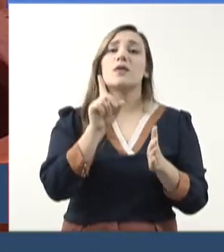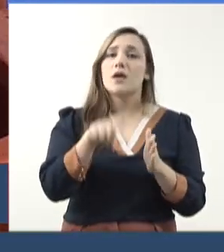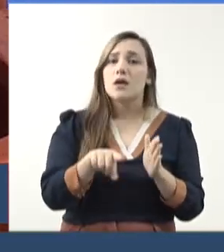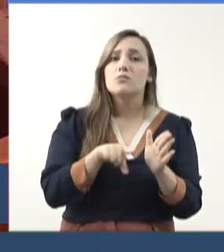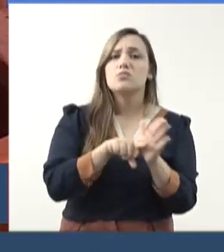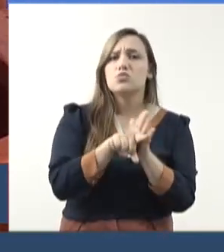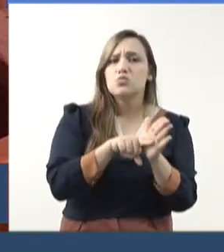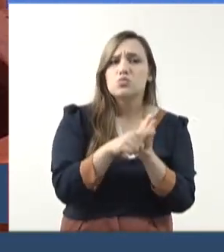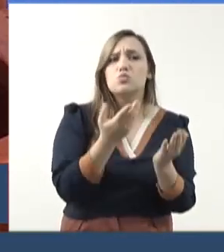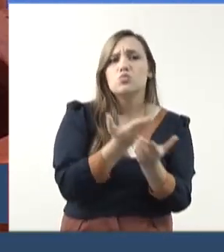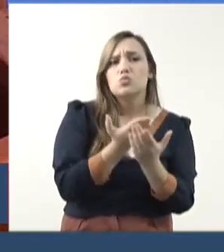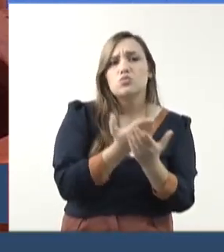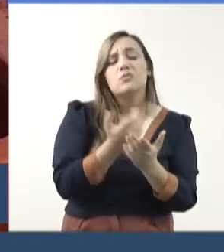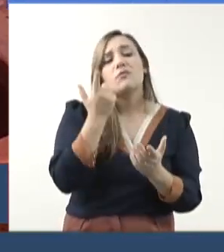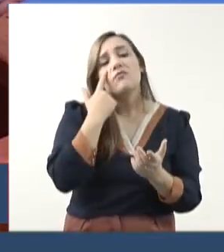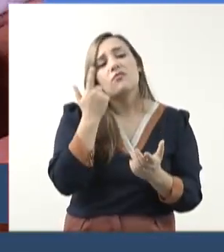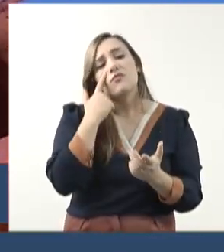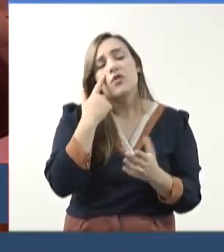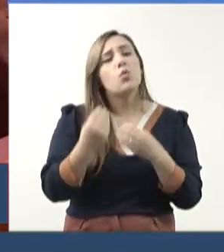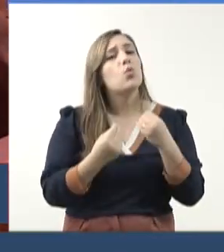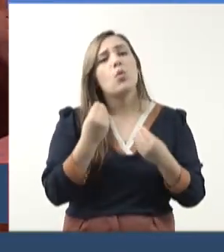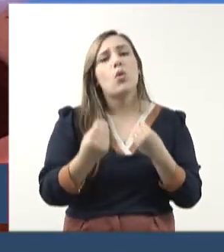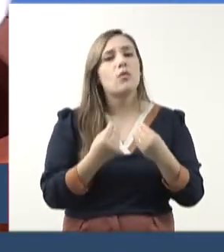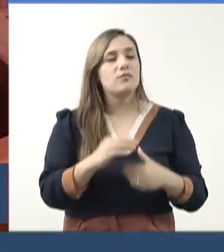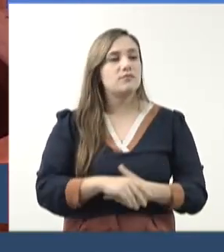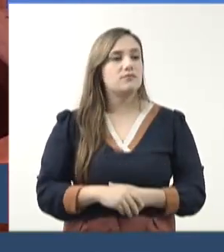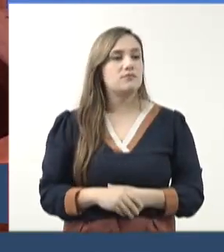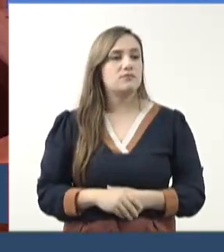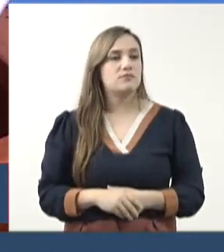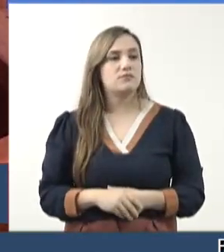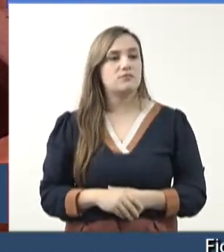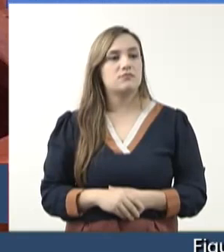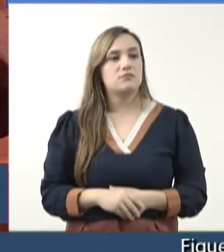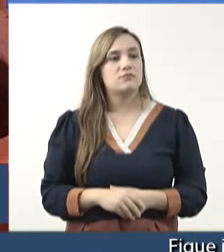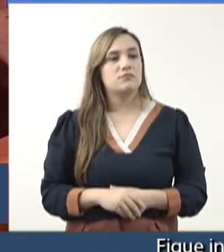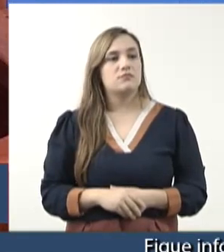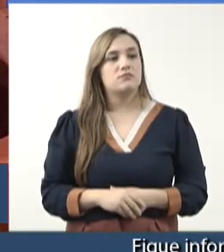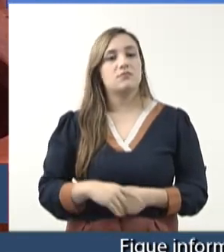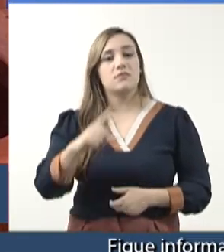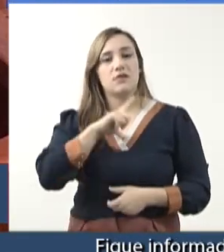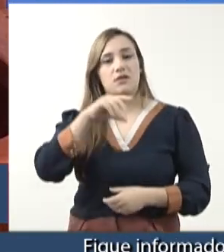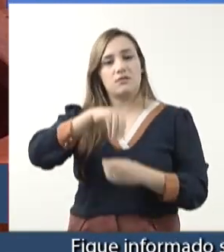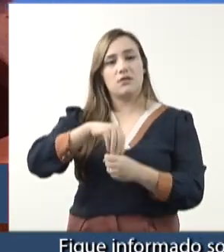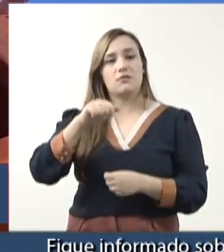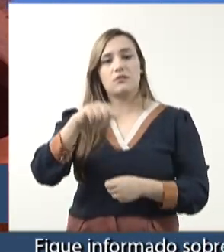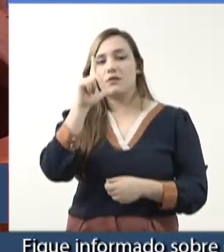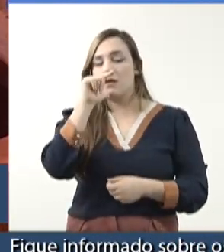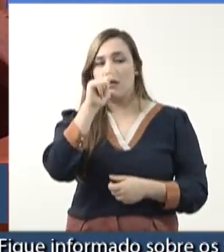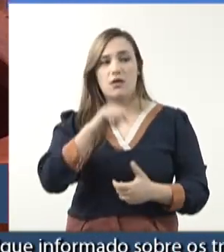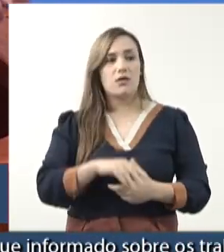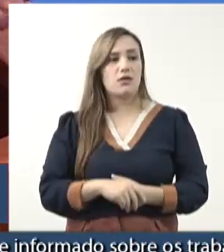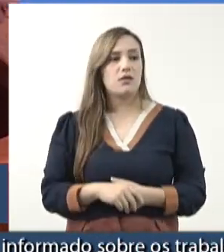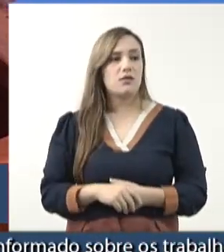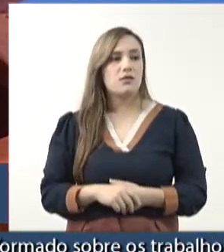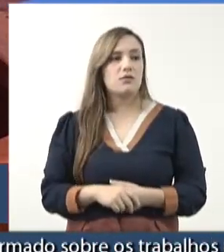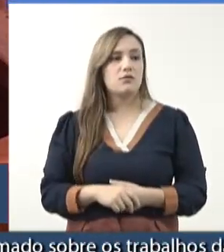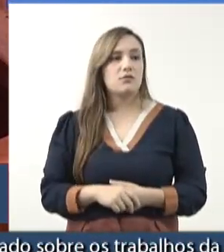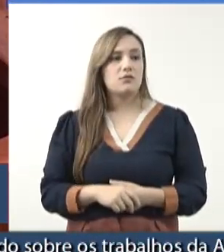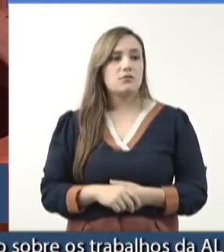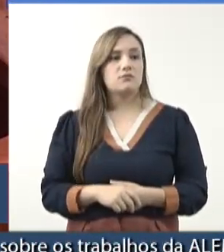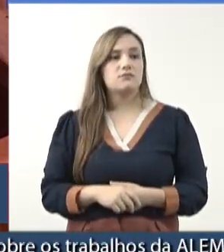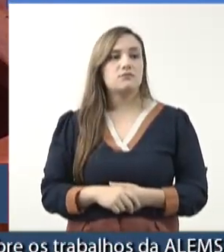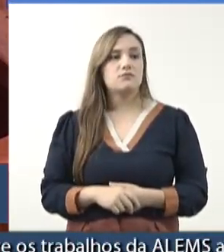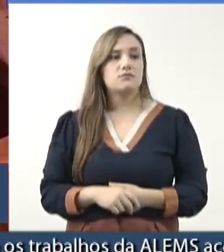que verifiquem essa situação. E nós temos, inclusive, que encontrado nas águas, tem tantas anotações aqui, ver se eu